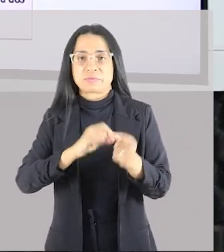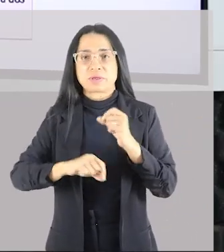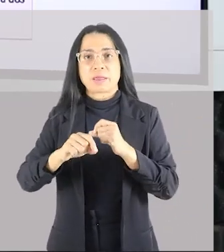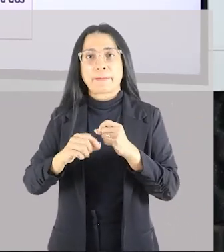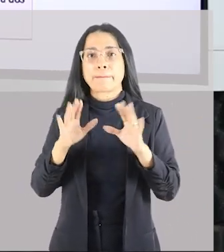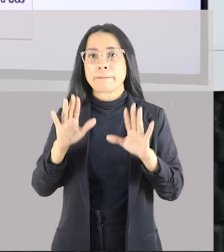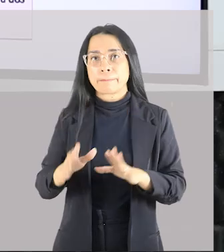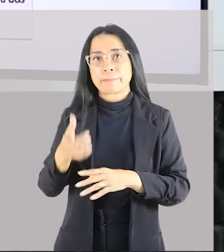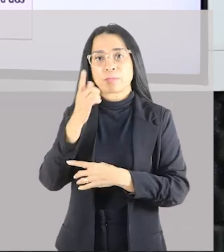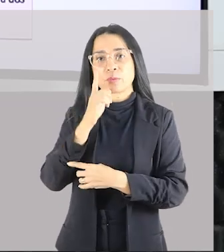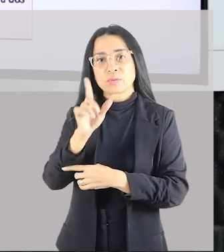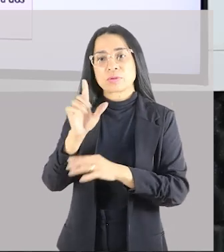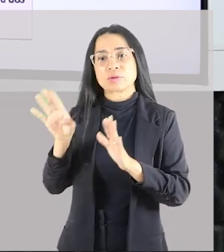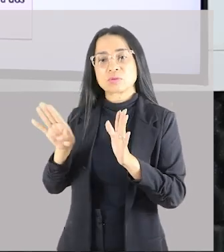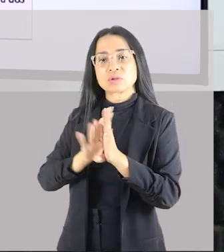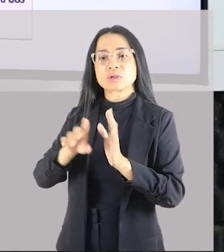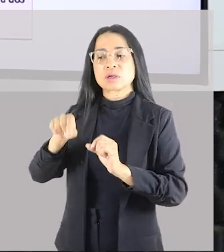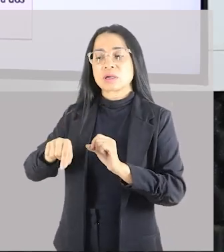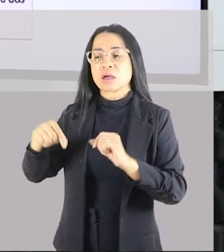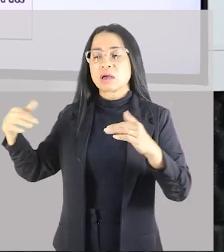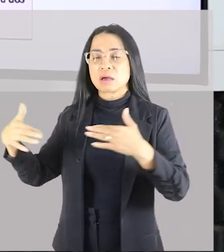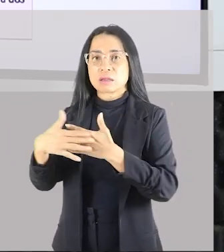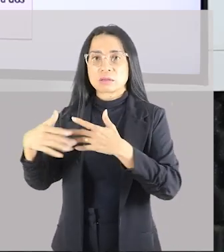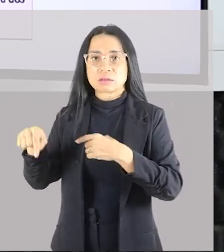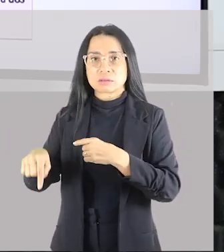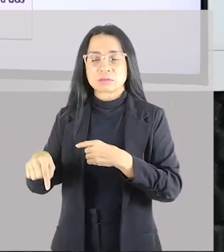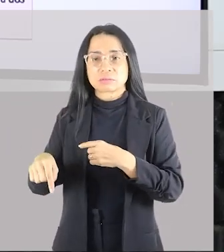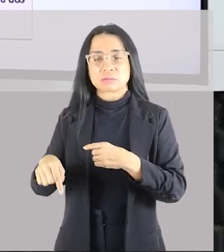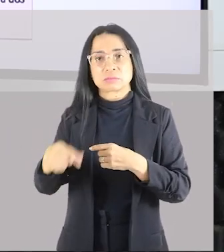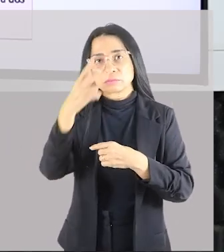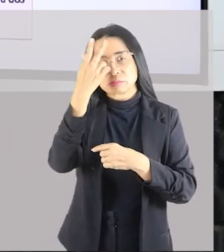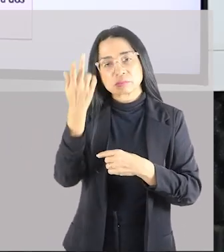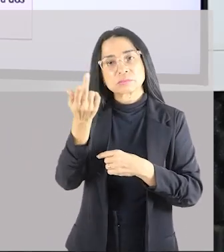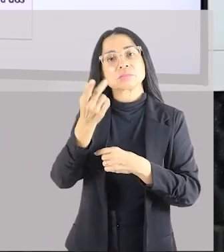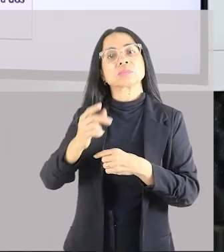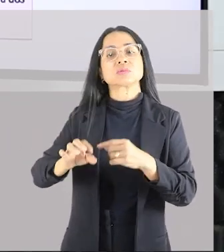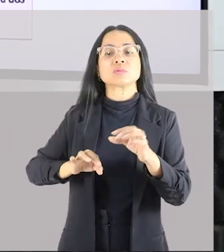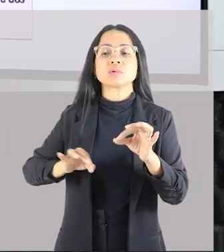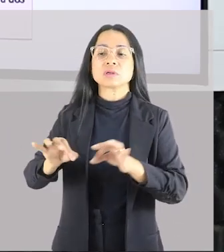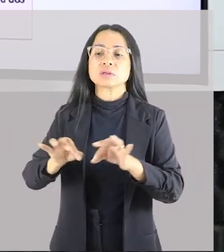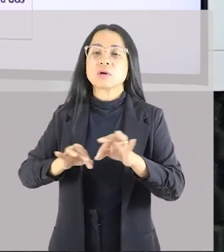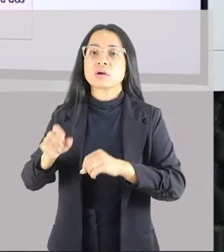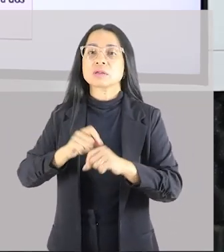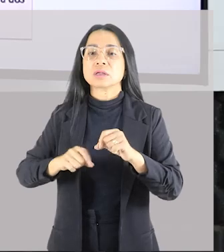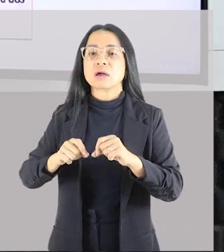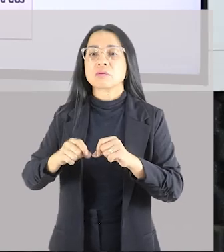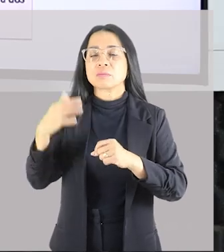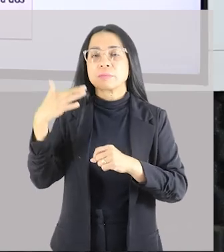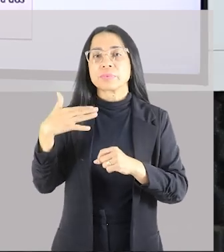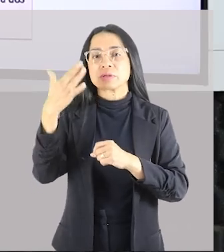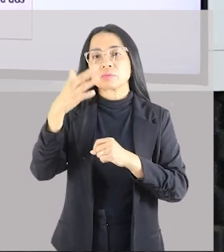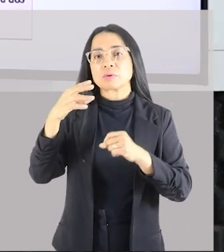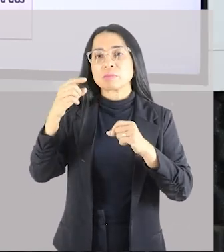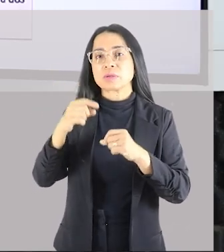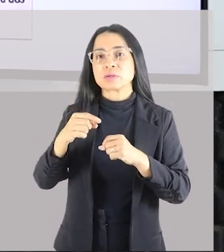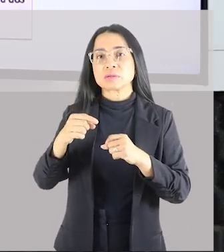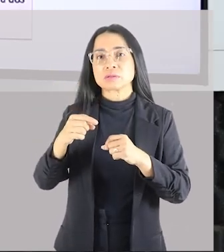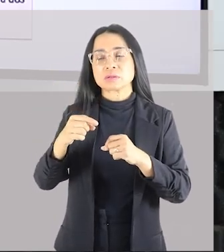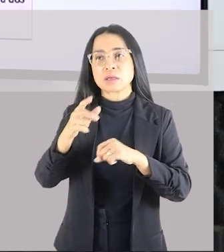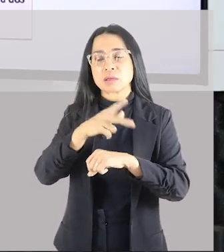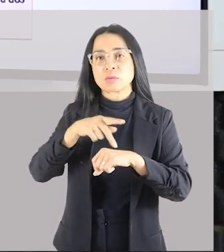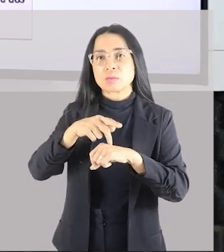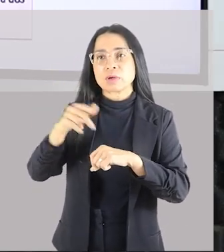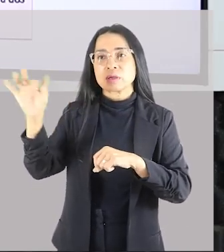não conseguiam chegar até a cidade. Então essas pessoas se instalavam principalmente ali na França,